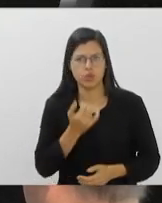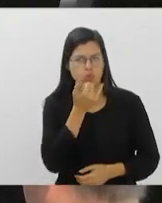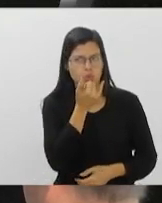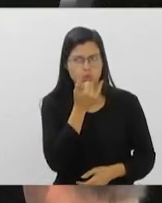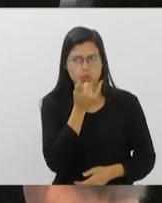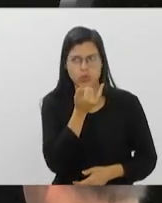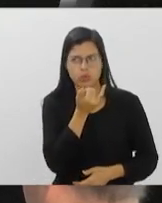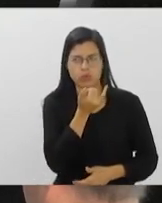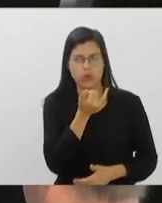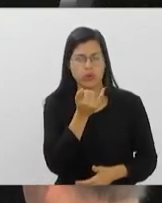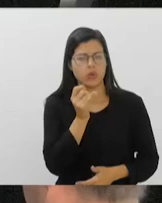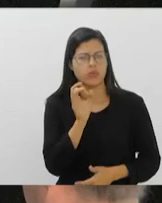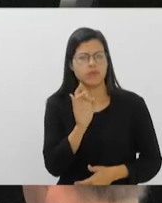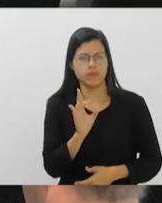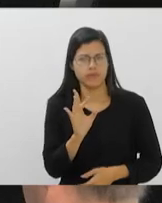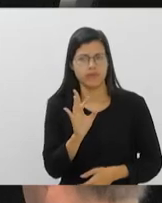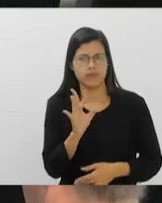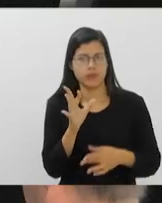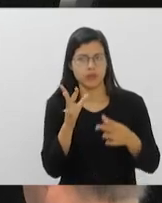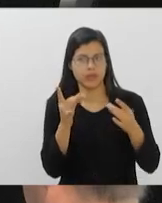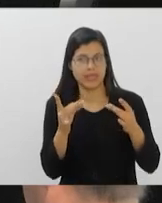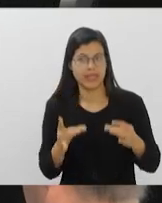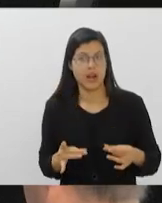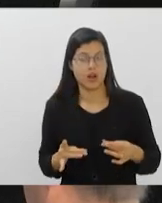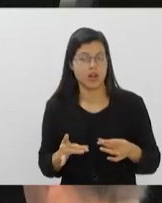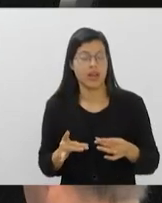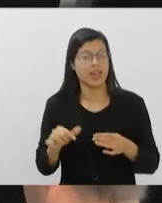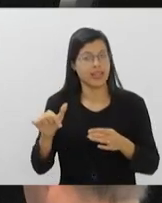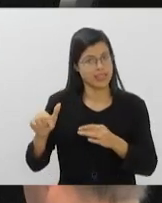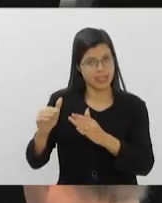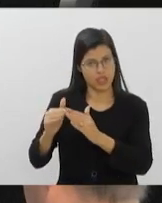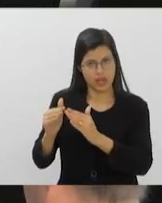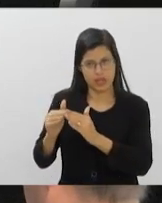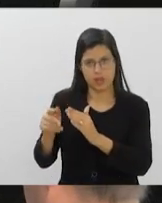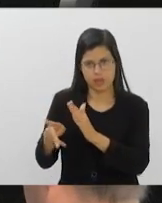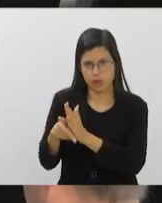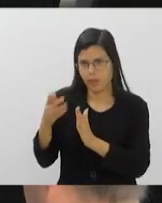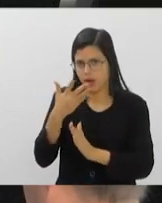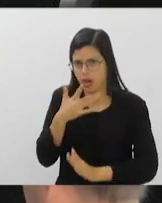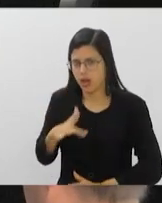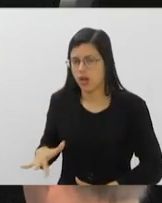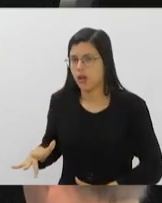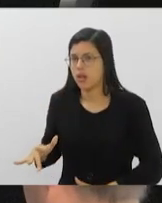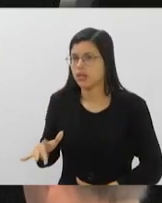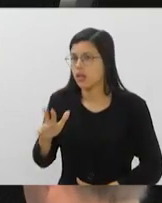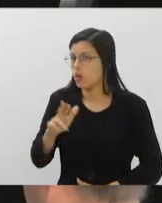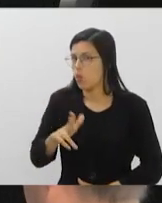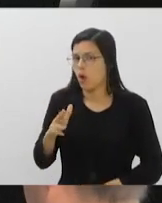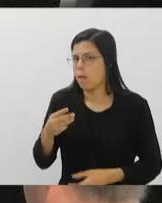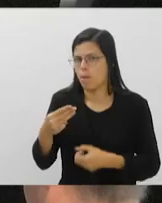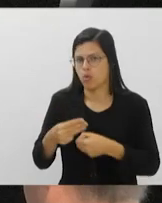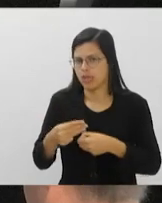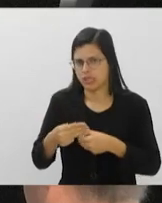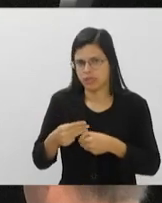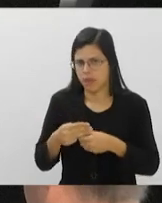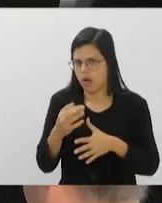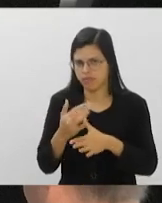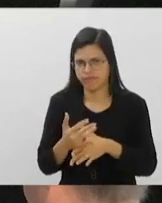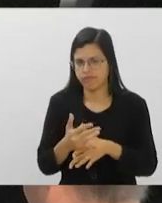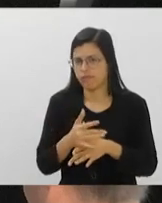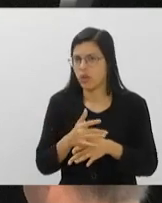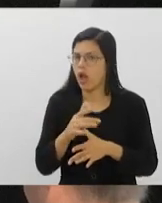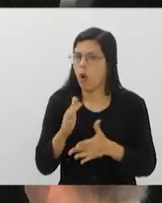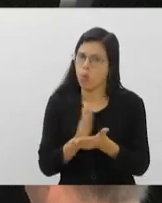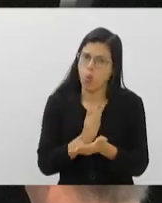falar só um detalhe que e que os abrigos são municipais quer dizer não são municipais Alguns são municipais outros não então